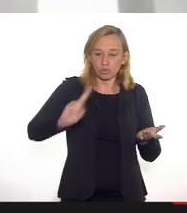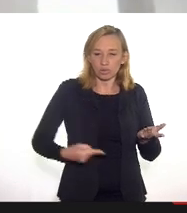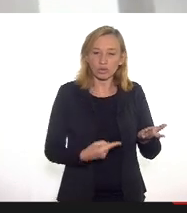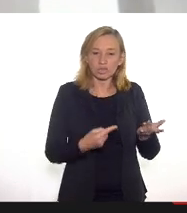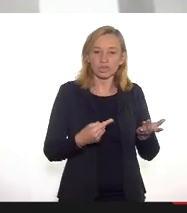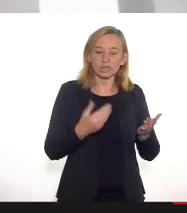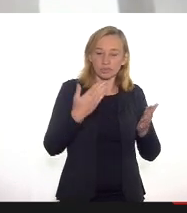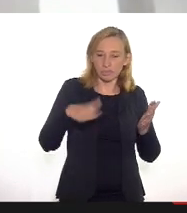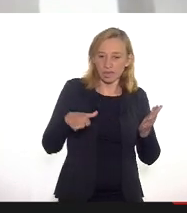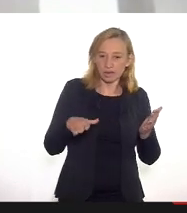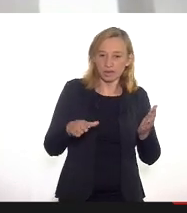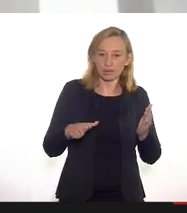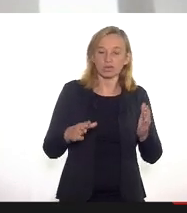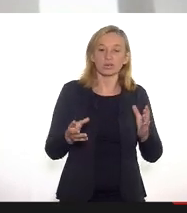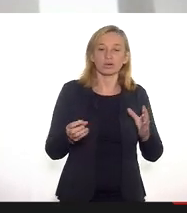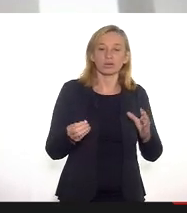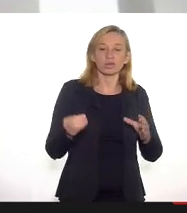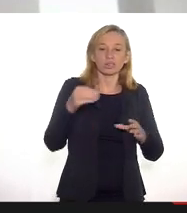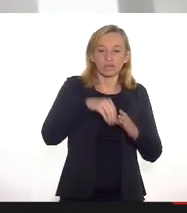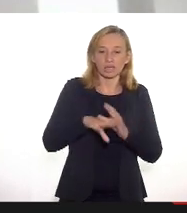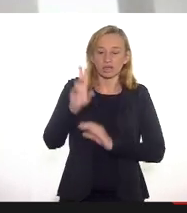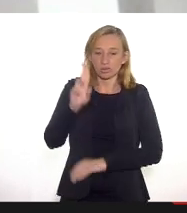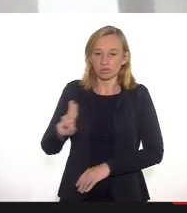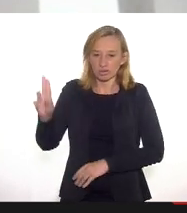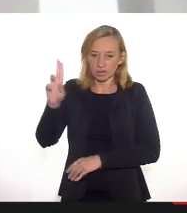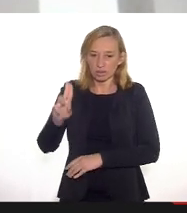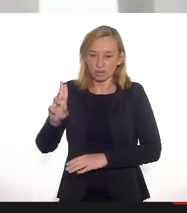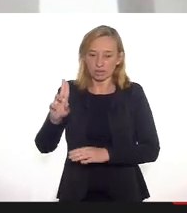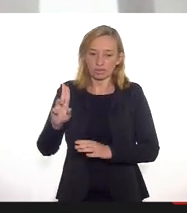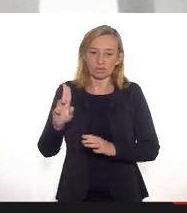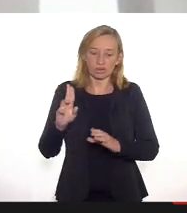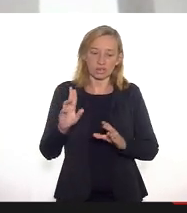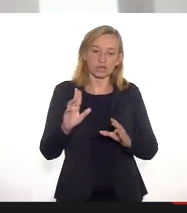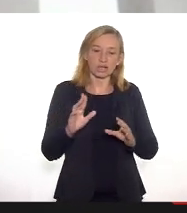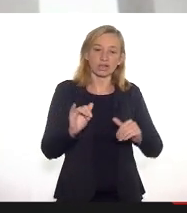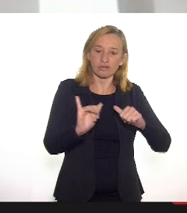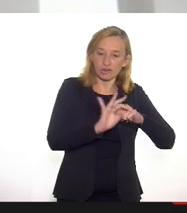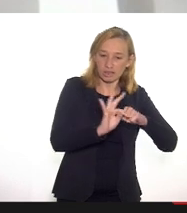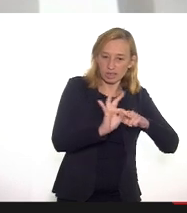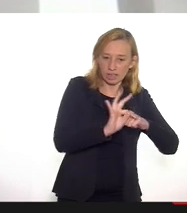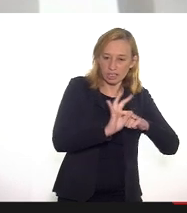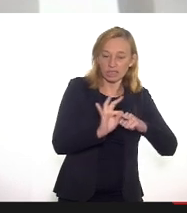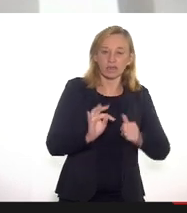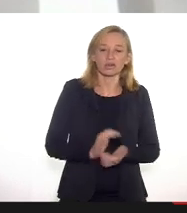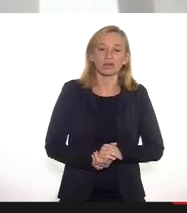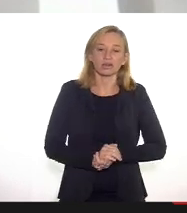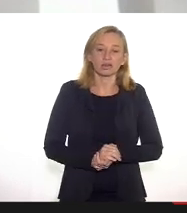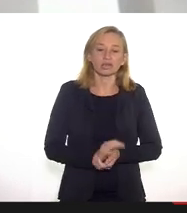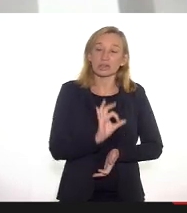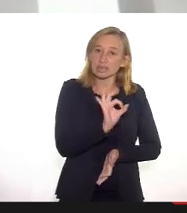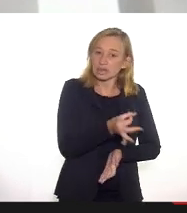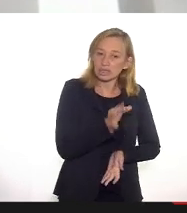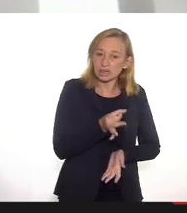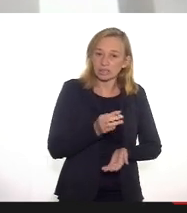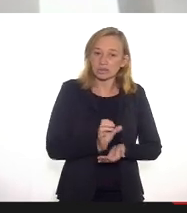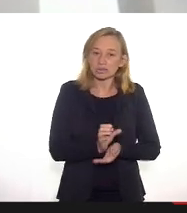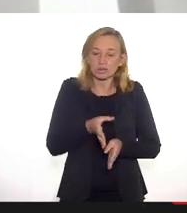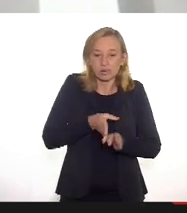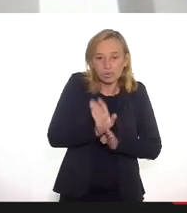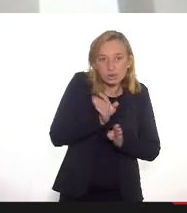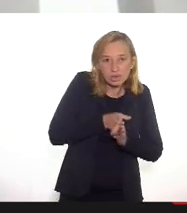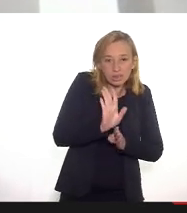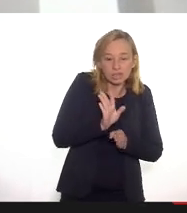unidades, os 8 milhões e meio que foi enviado para as unidades, deputado, exatamente